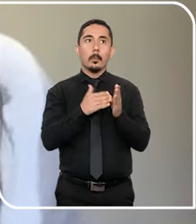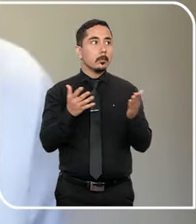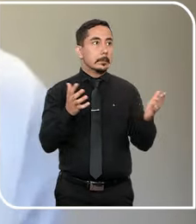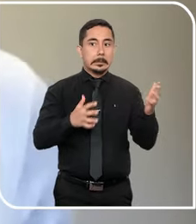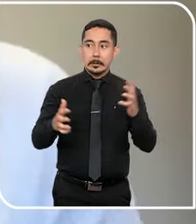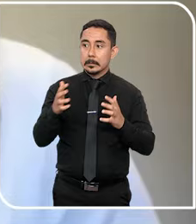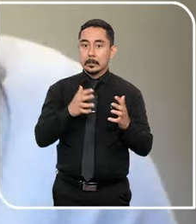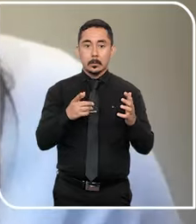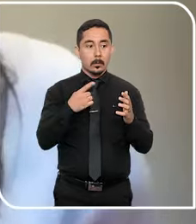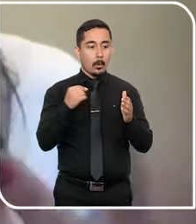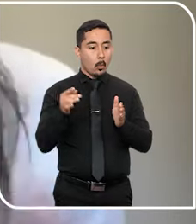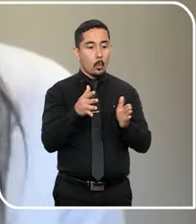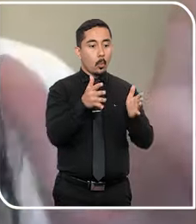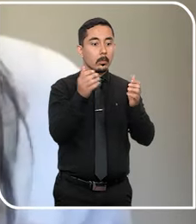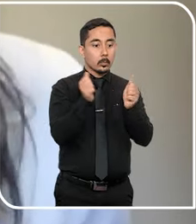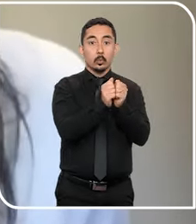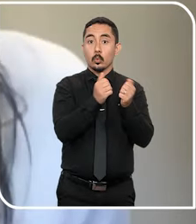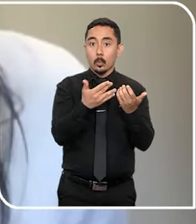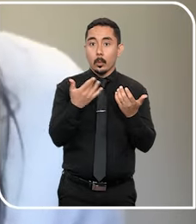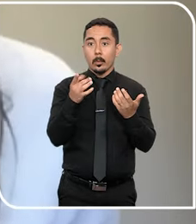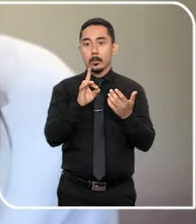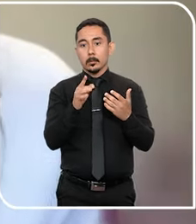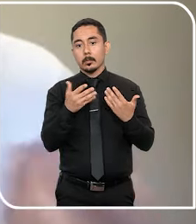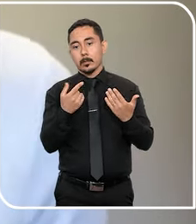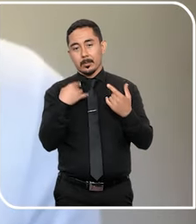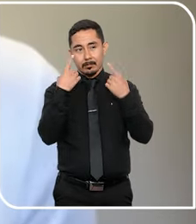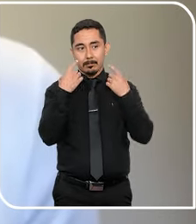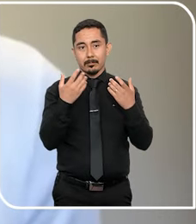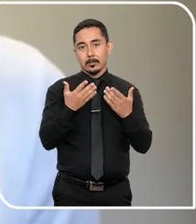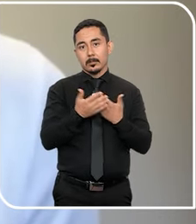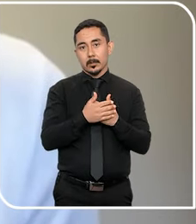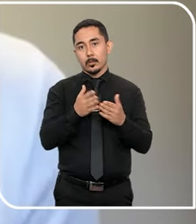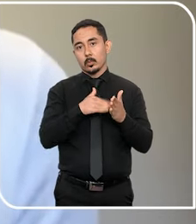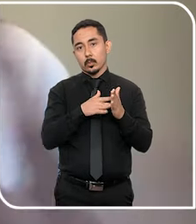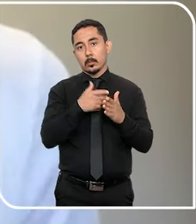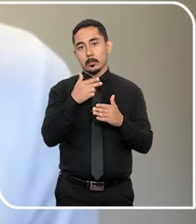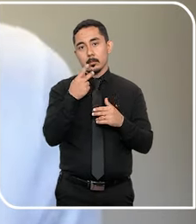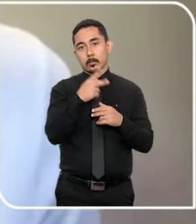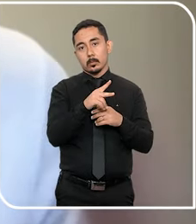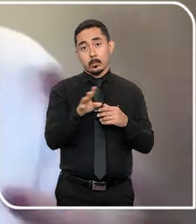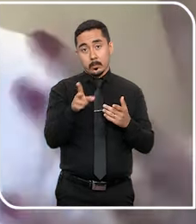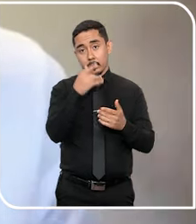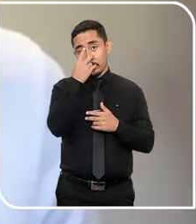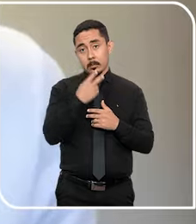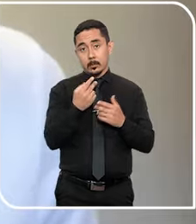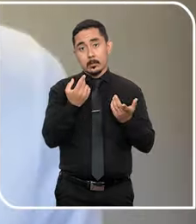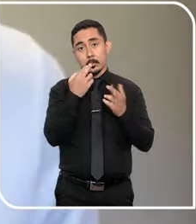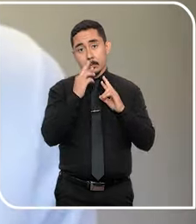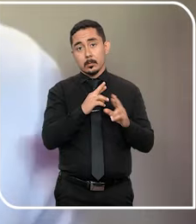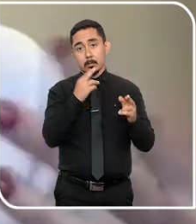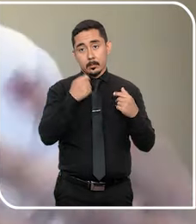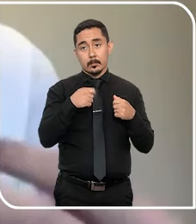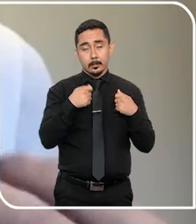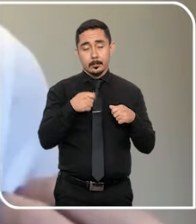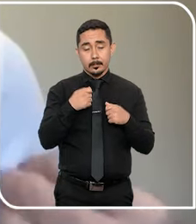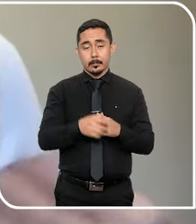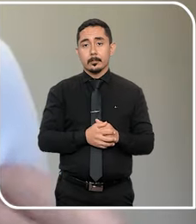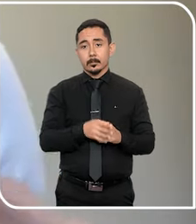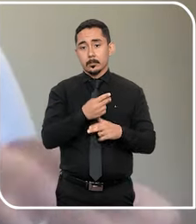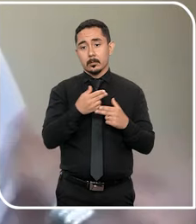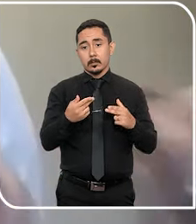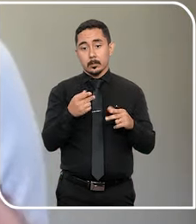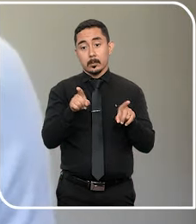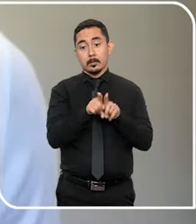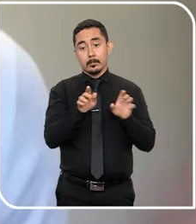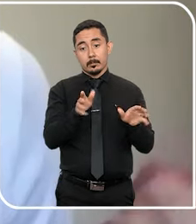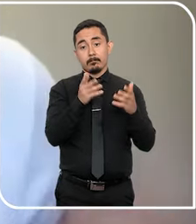sabia o que fazer comigo ali então ou Eu segui o fluxo e isso é agressivo então paraas suas irmãs que são deficientes visuais respeita